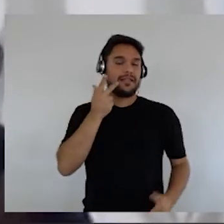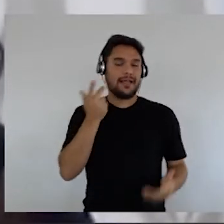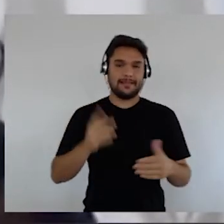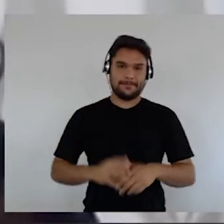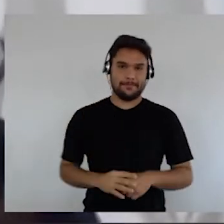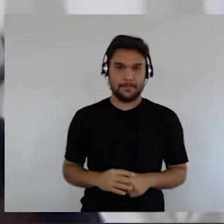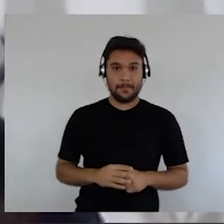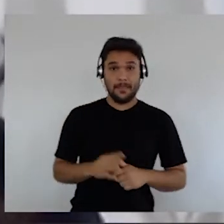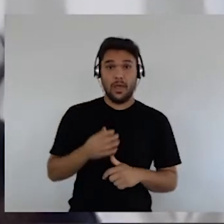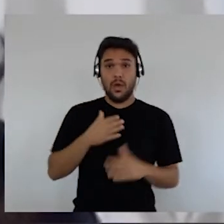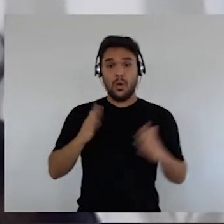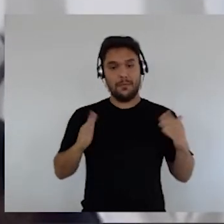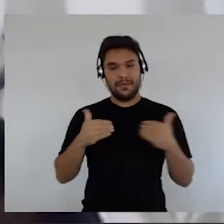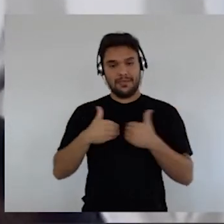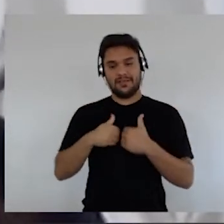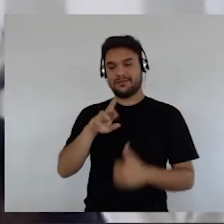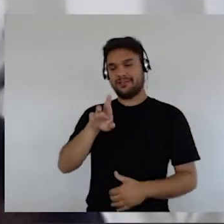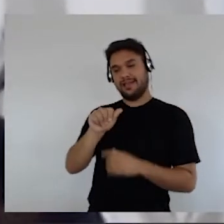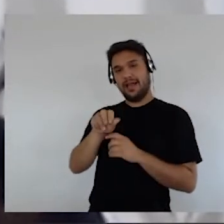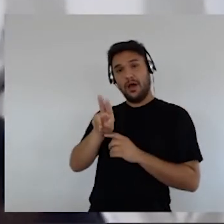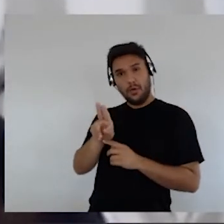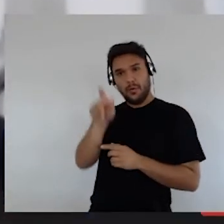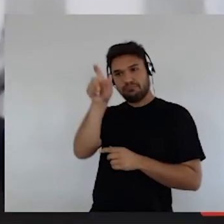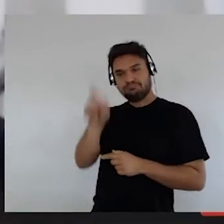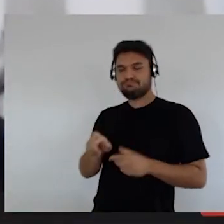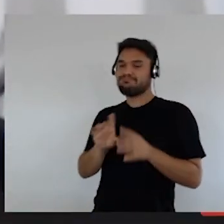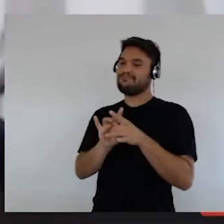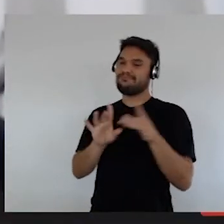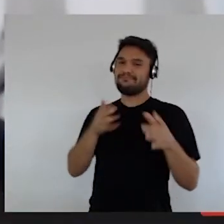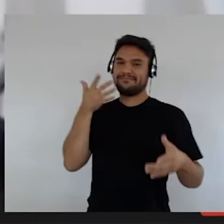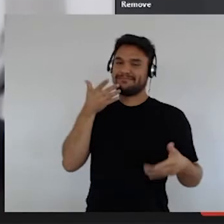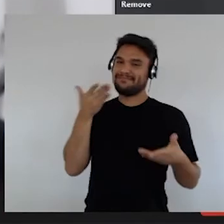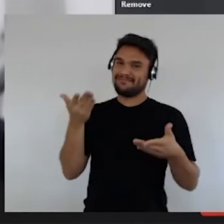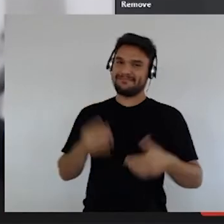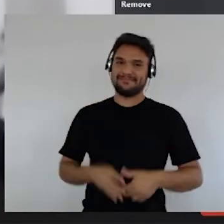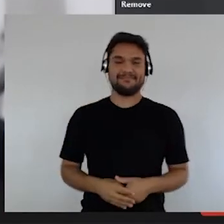Fortaleza. Ministro Raul, com o senhor a palavra.